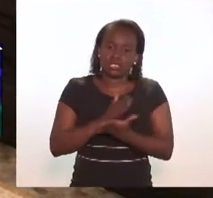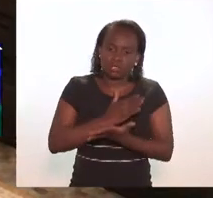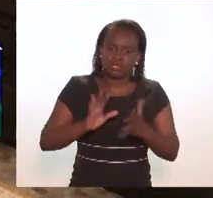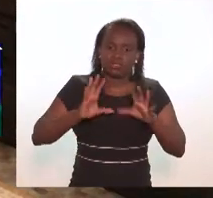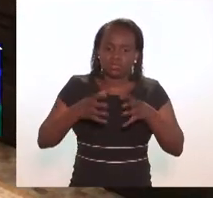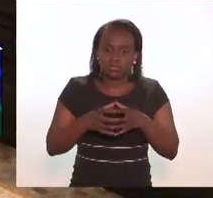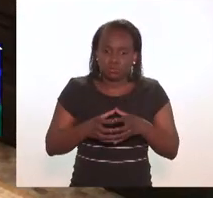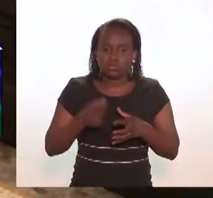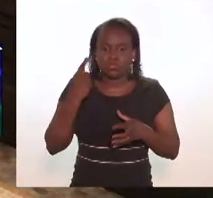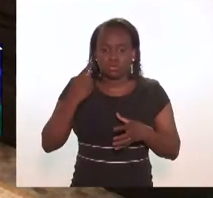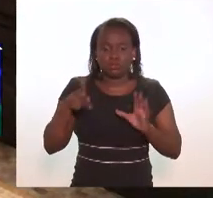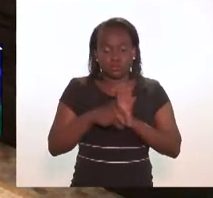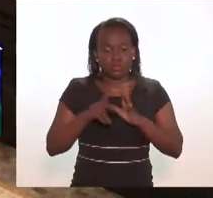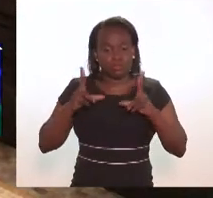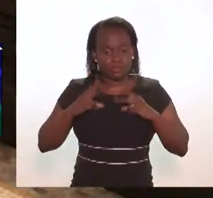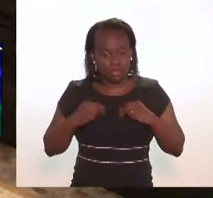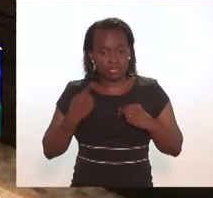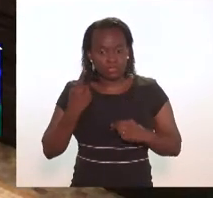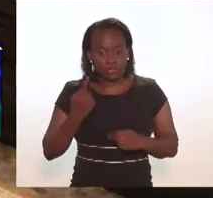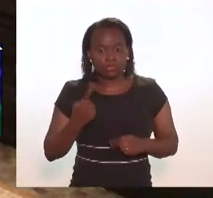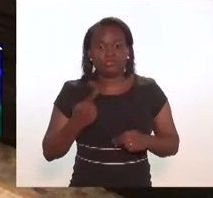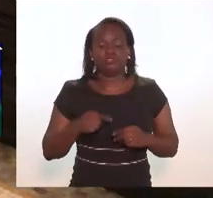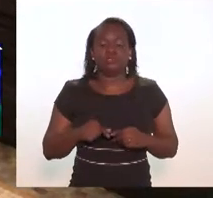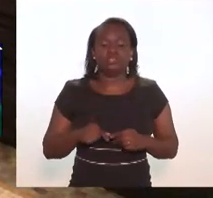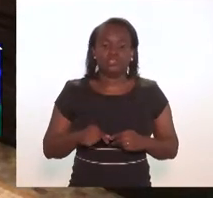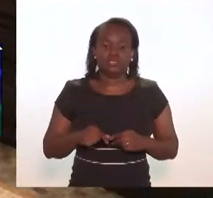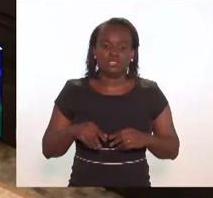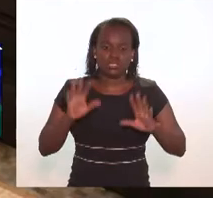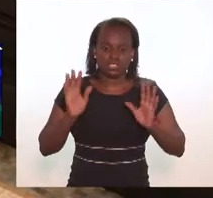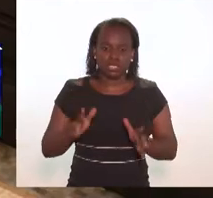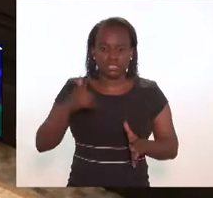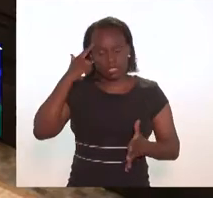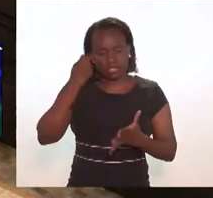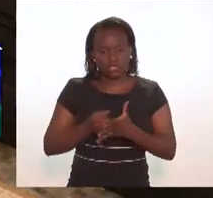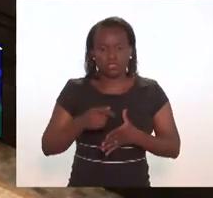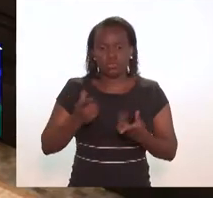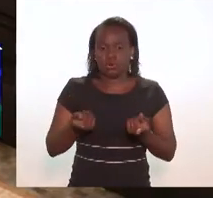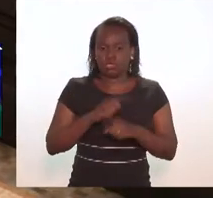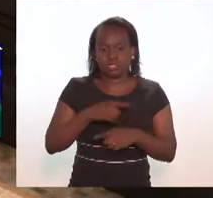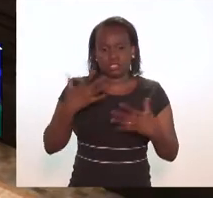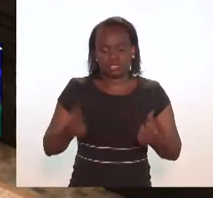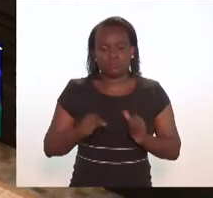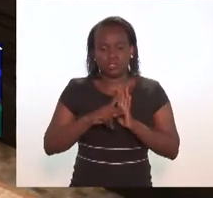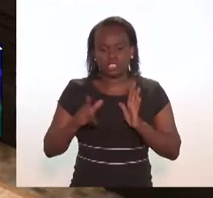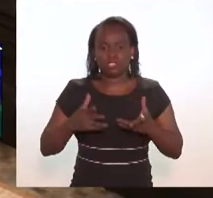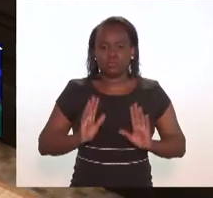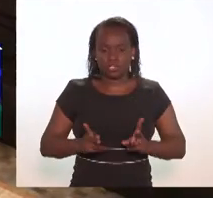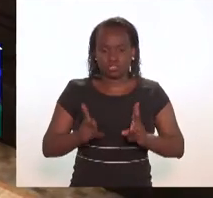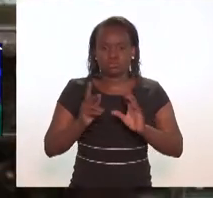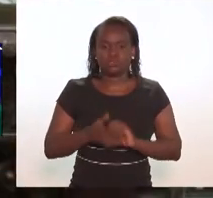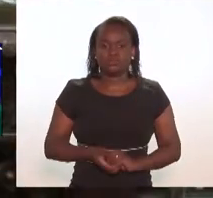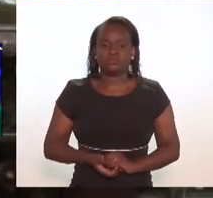comissão de mérito, apenas uma comissão de mérito, ter dado contrário ao projeto. Mas, enfim, sigamos.